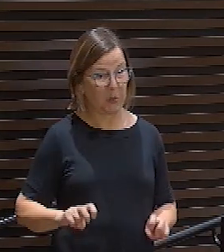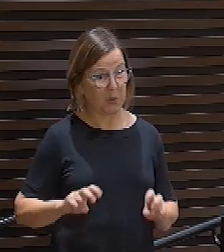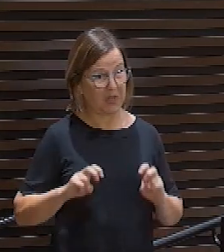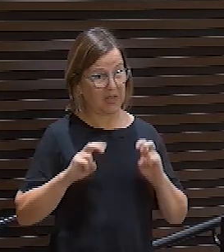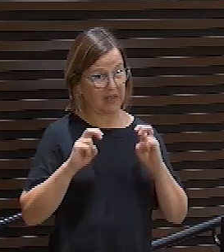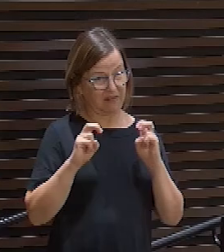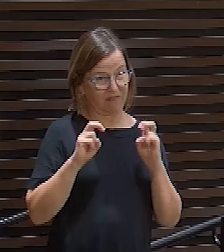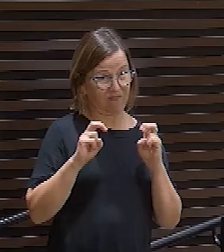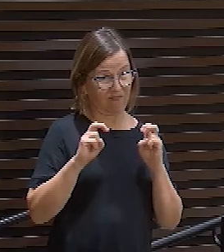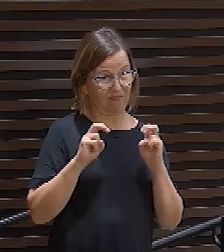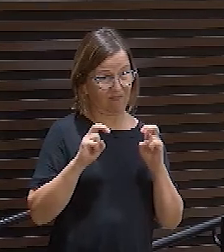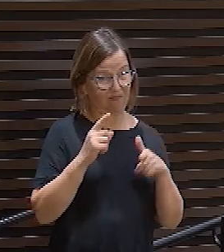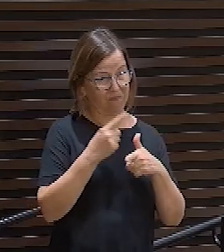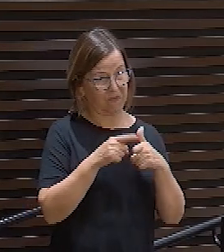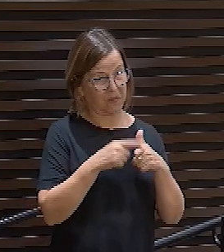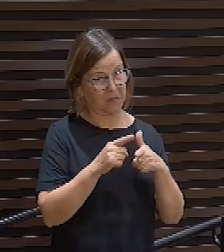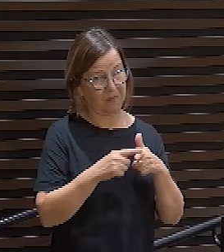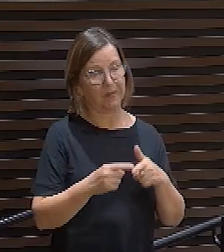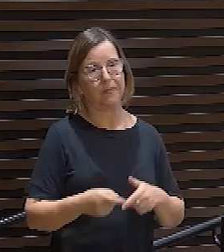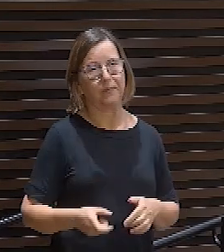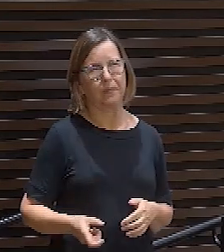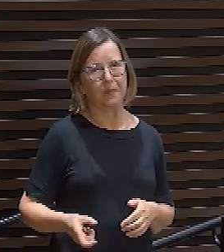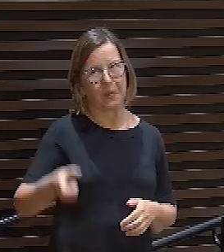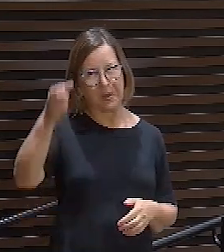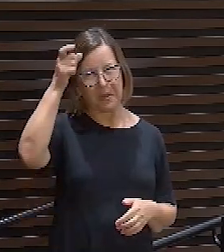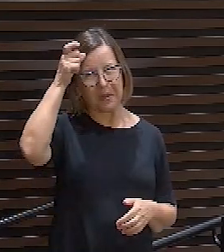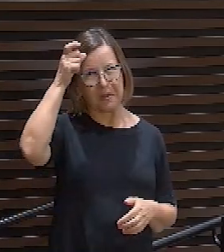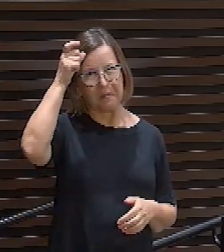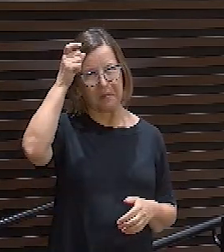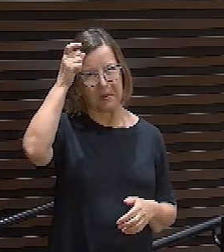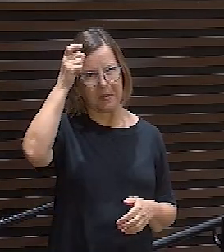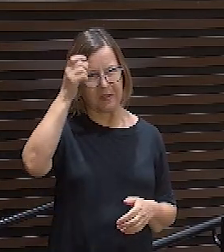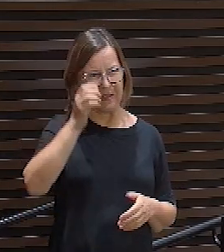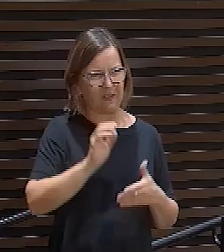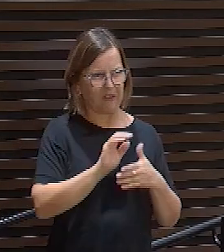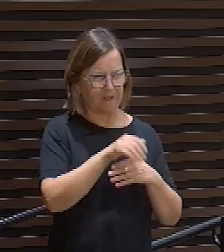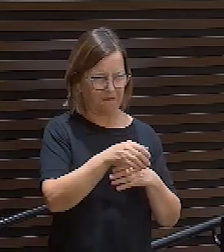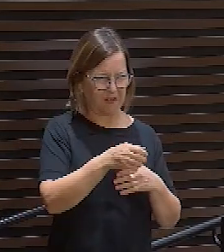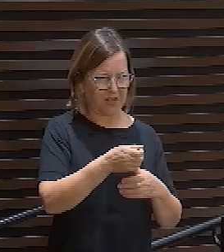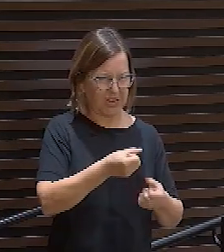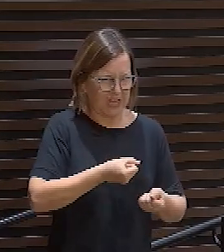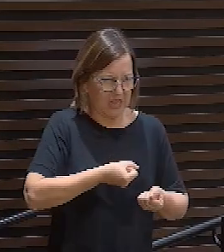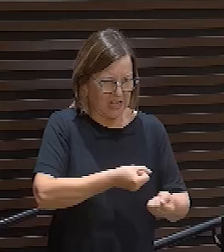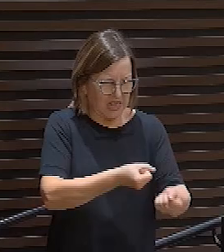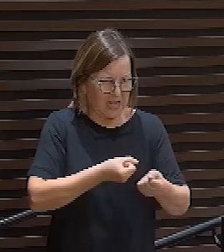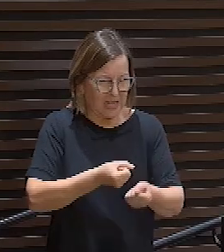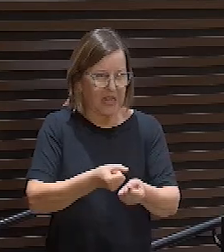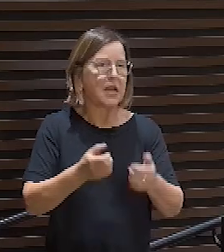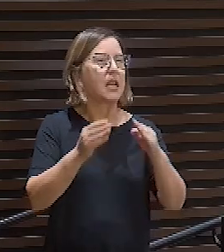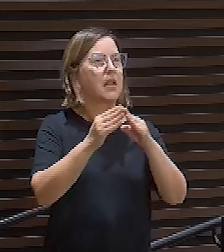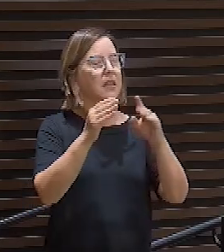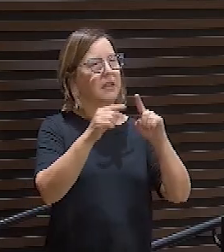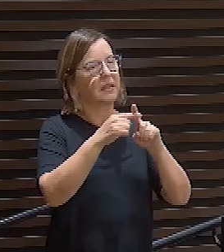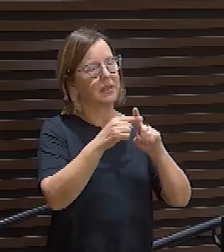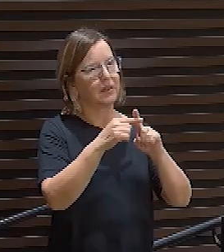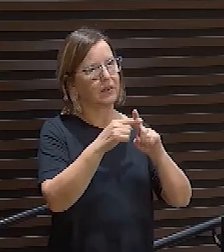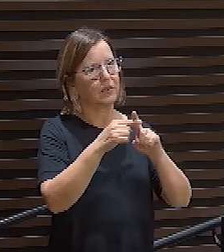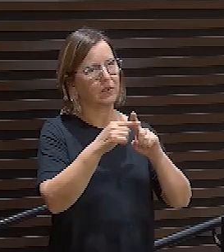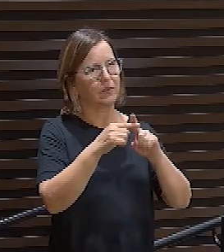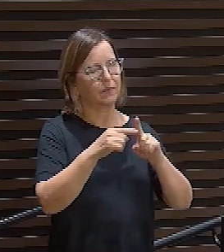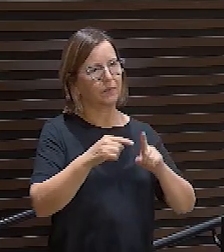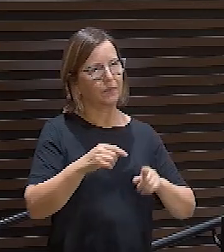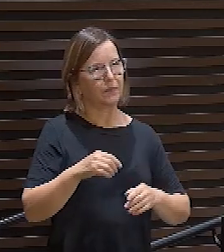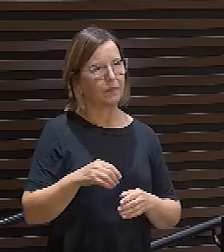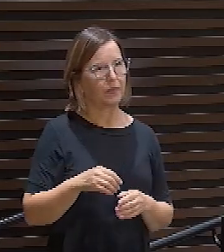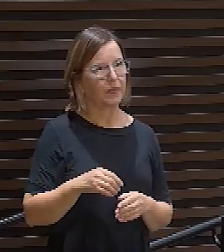Satanás, quando ele de fora atacou a igreja, tem a frase que diz que o sangue dos